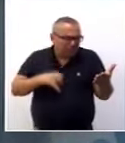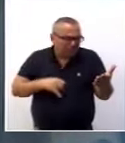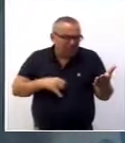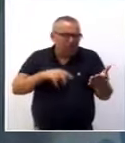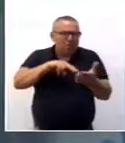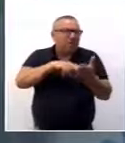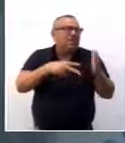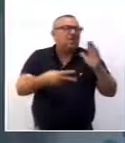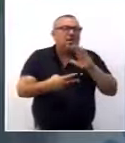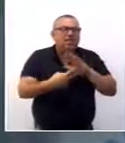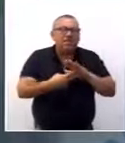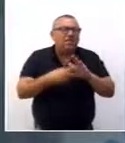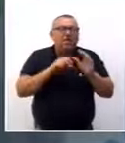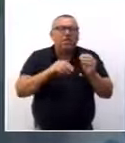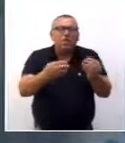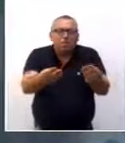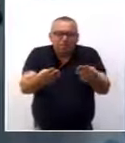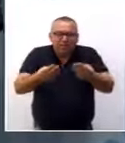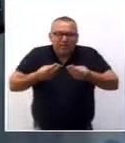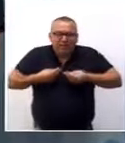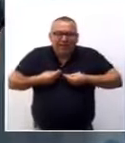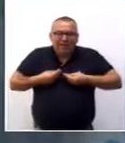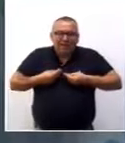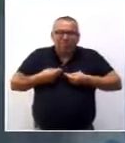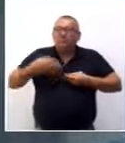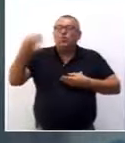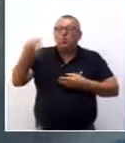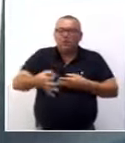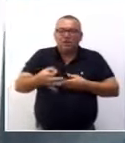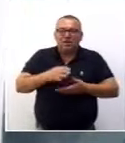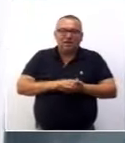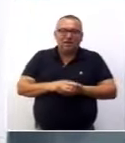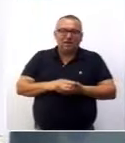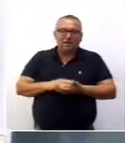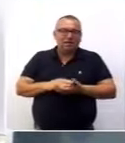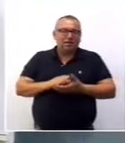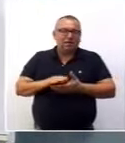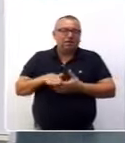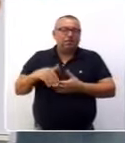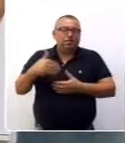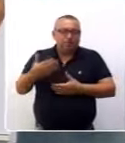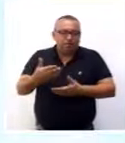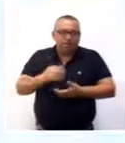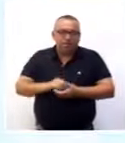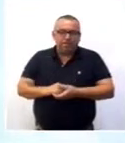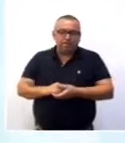ele traz? Sim, com certeza. Pode passar, por favor?